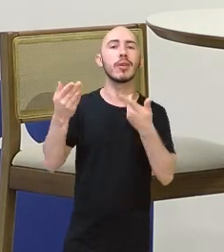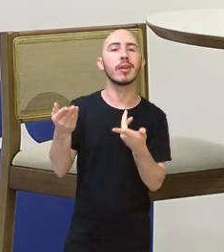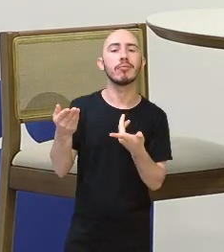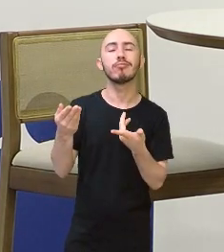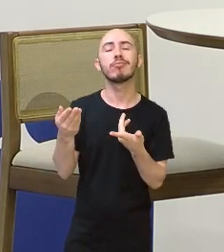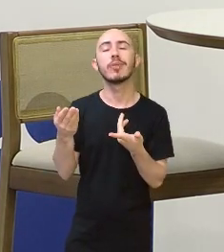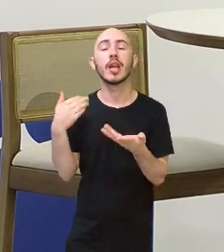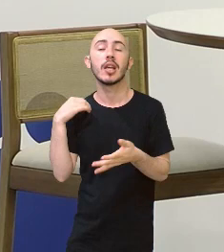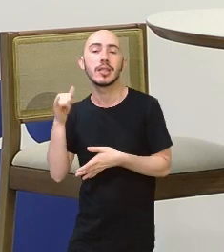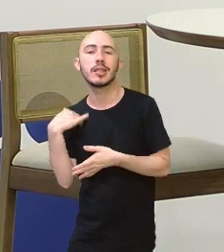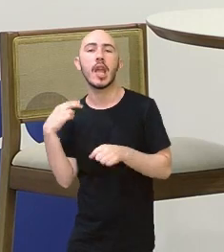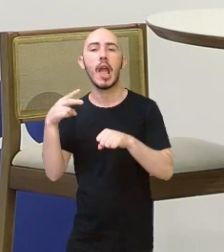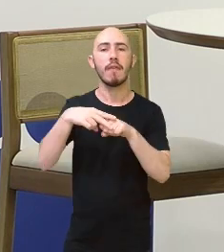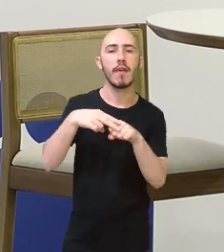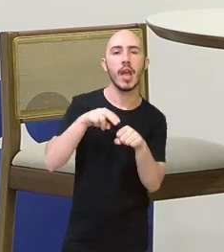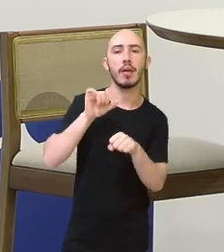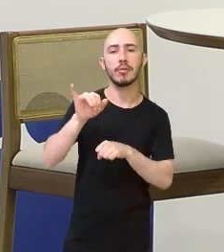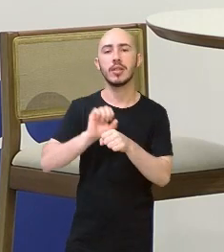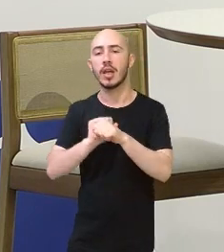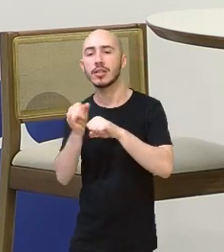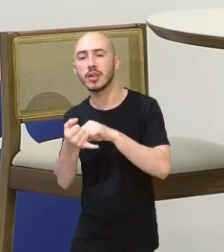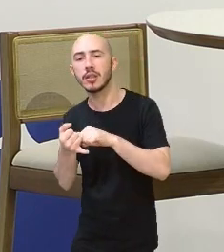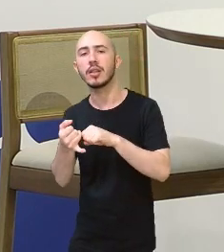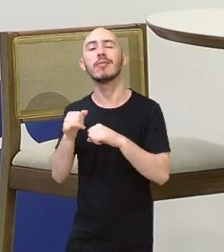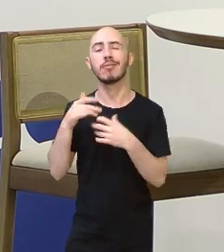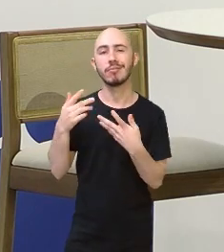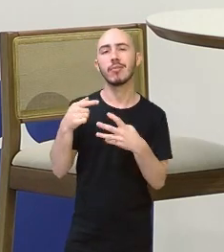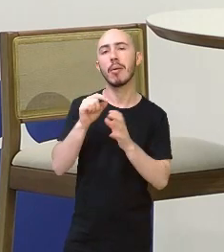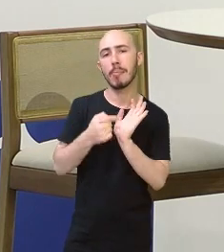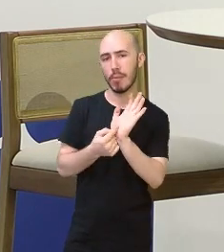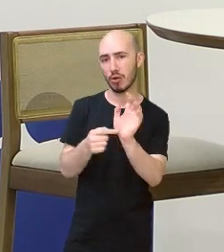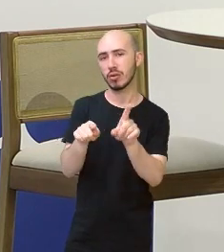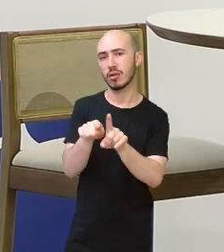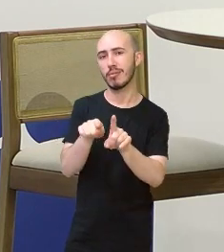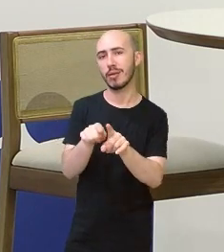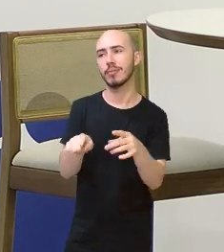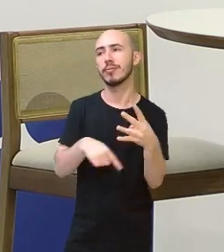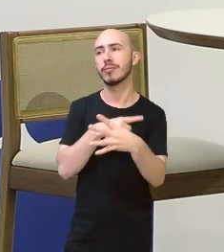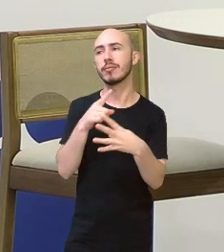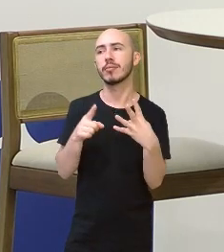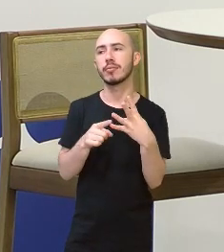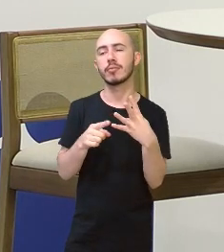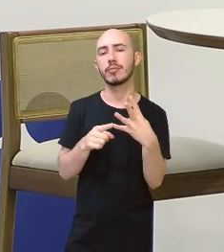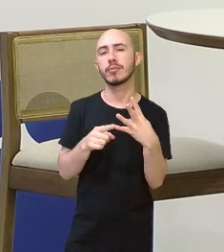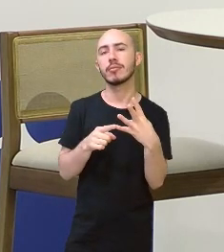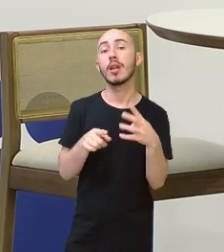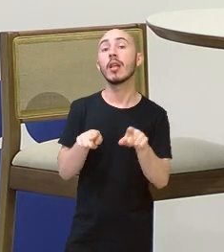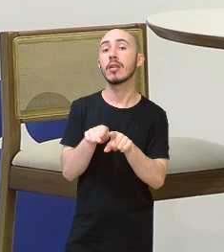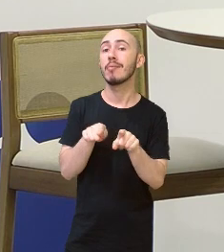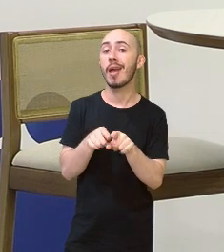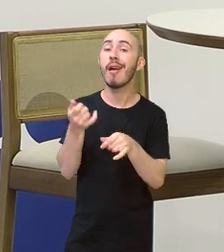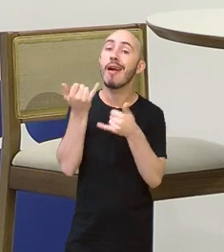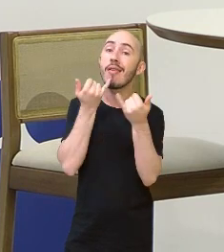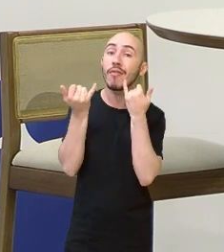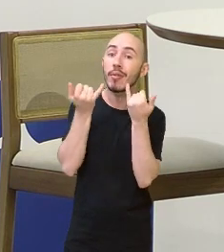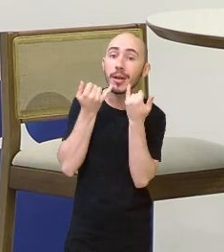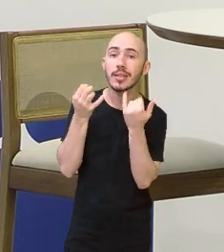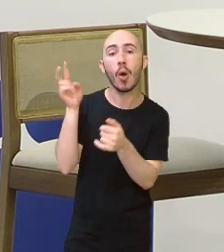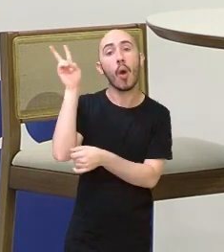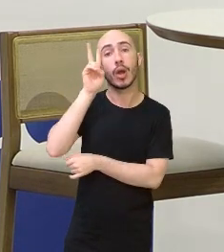um pronome, um adjetivo, e aí vai. E alguns lugares têm informações históricas,